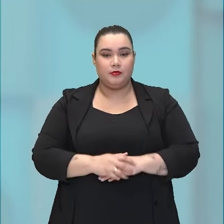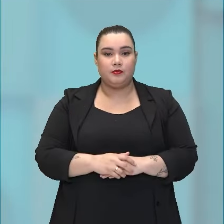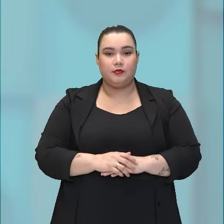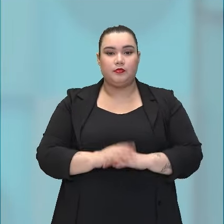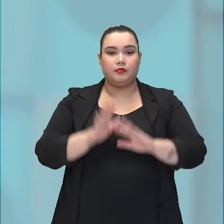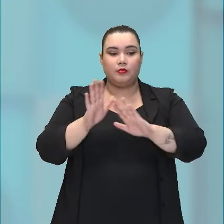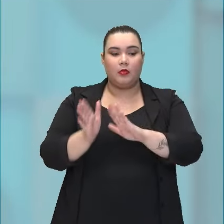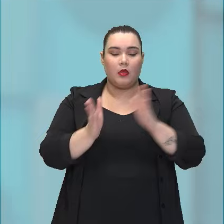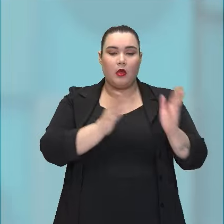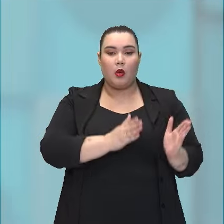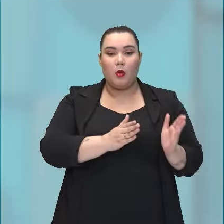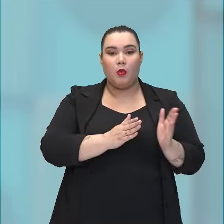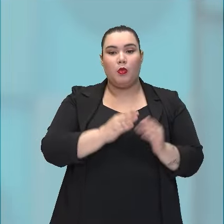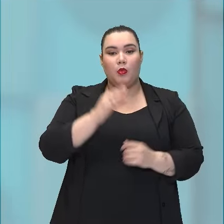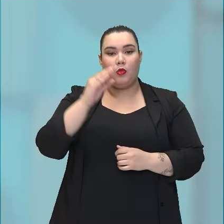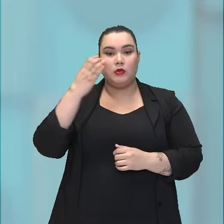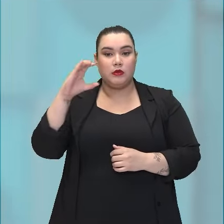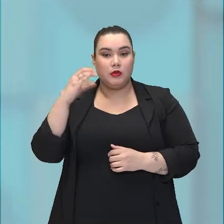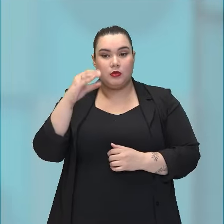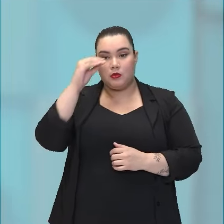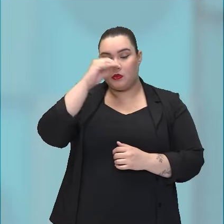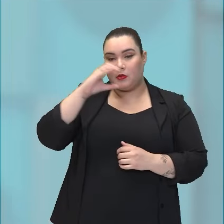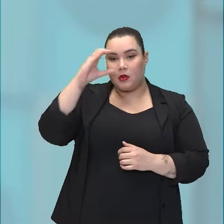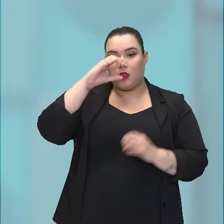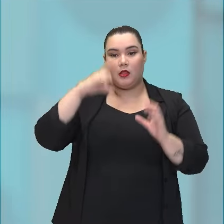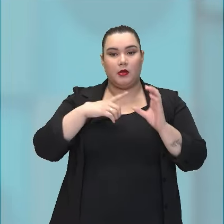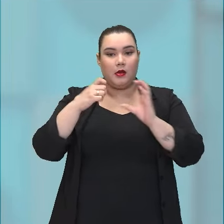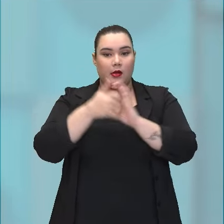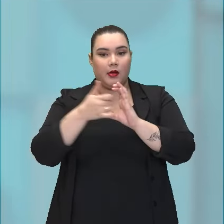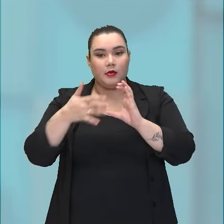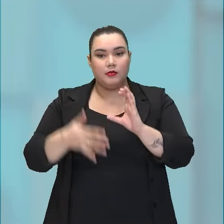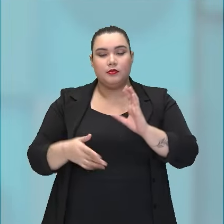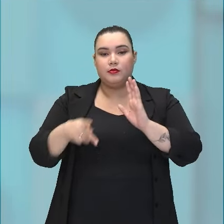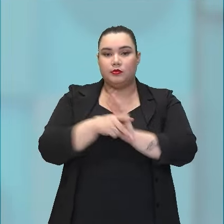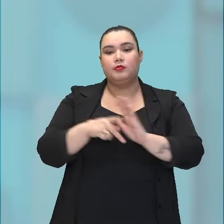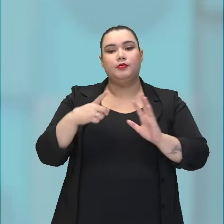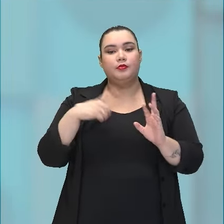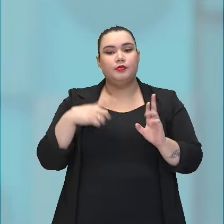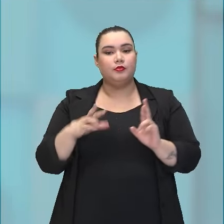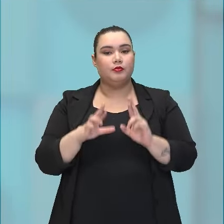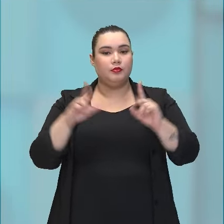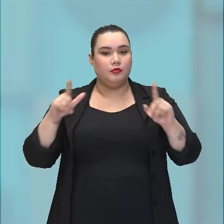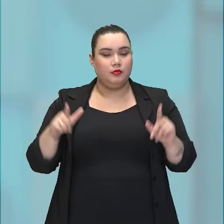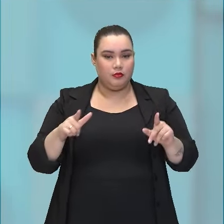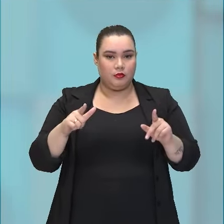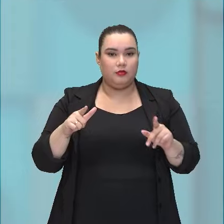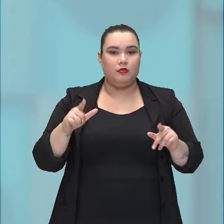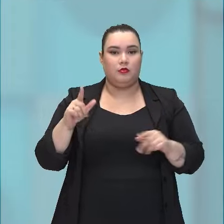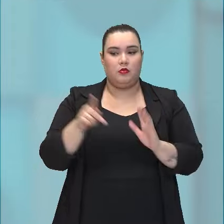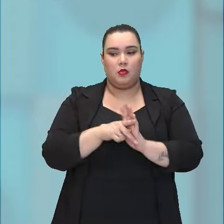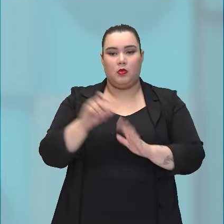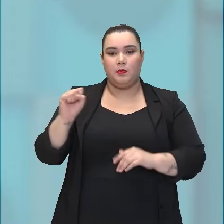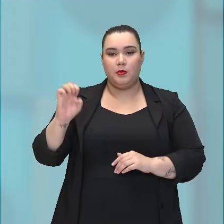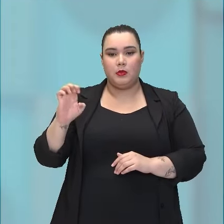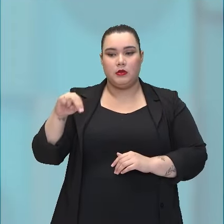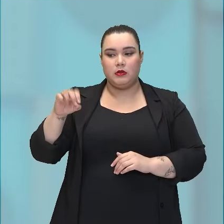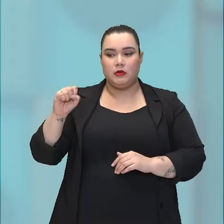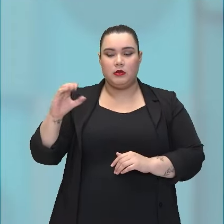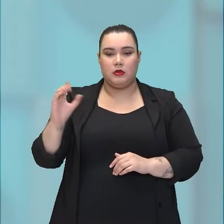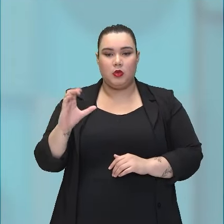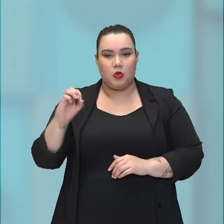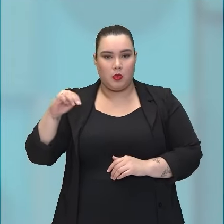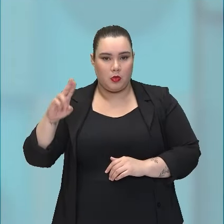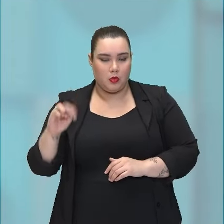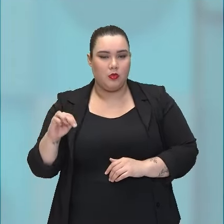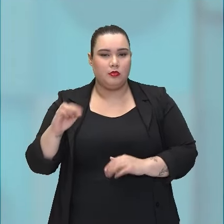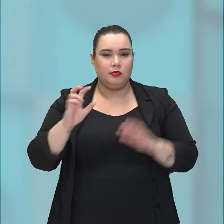o conhecimento científico, não. Ele tem características e ele se diferencia do senso comum. Como ele se diferencia? Então vamos